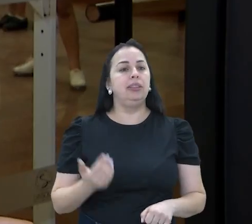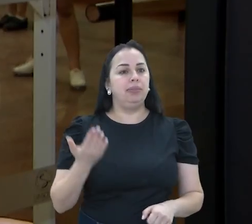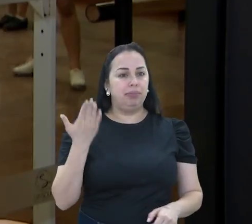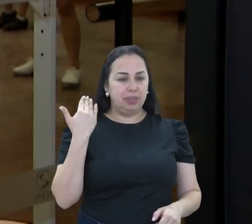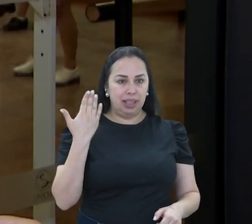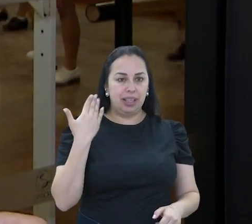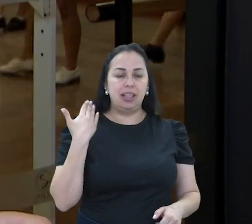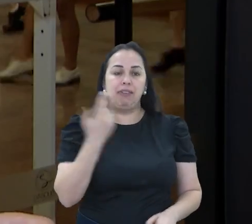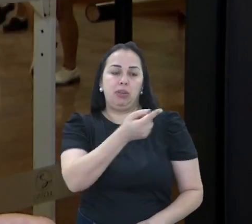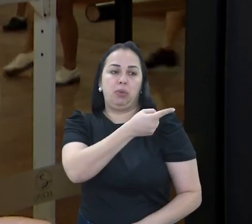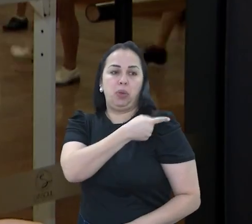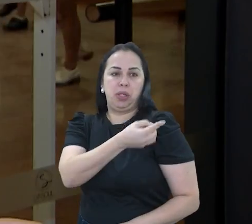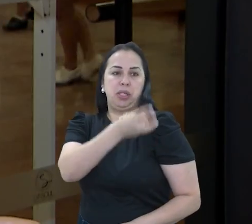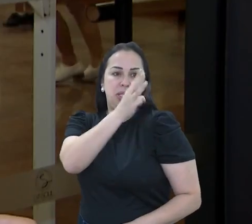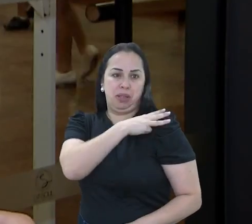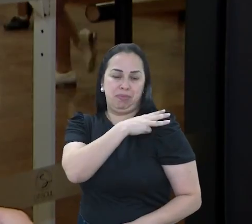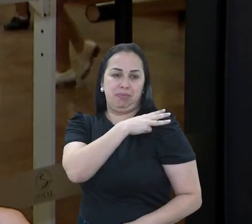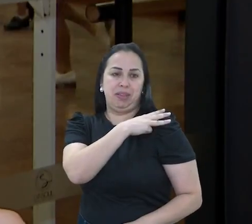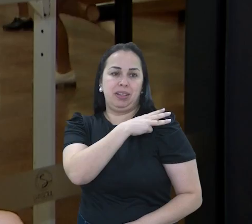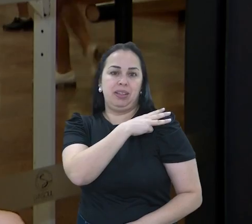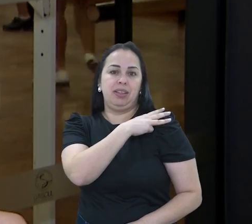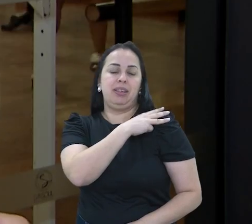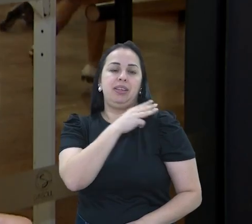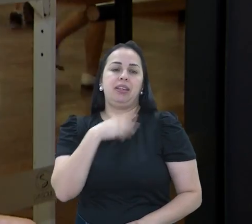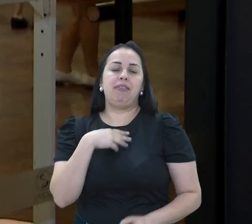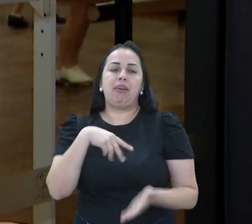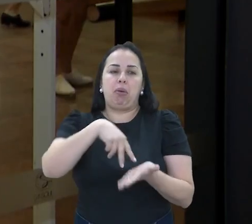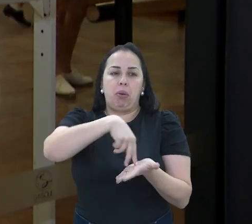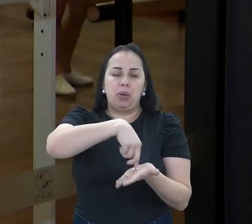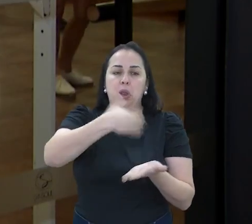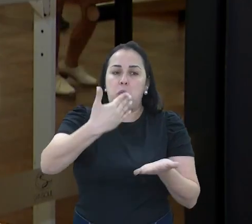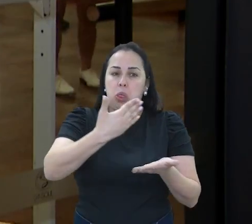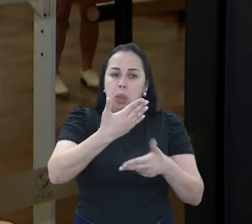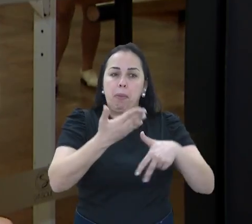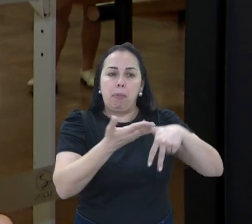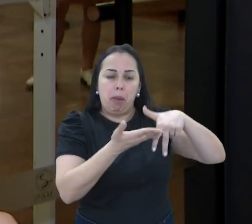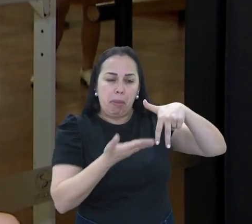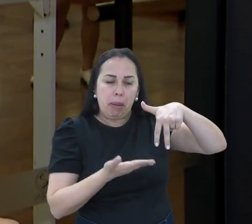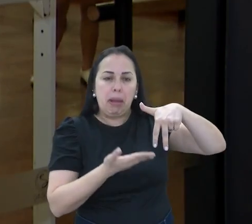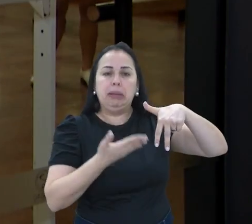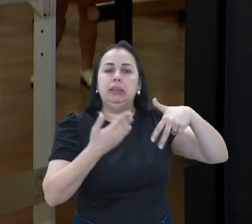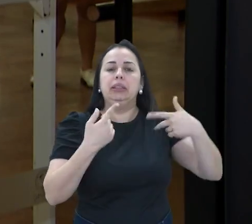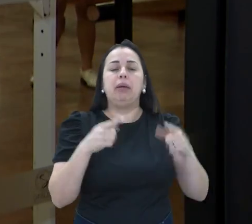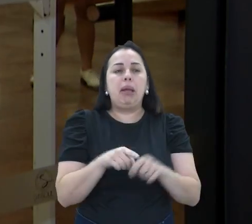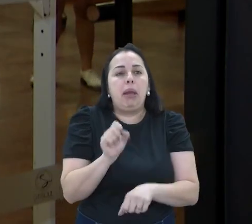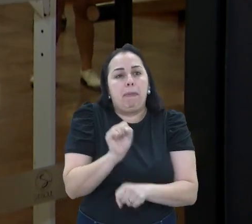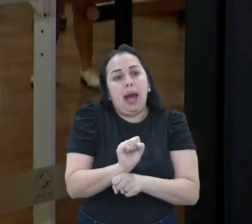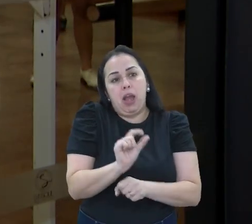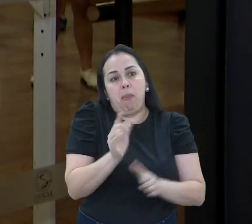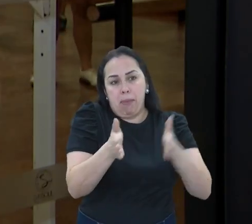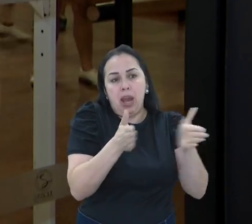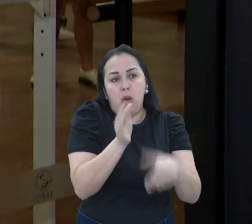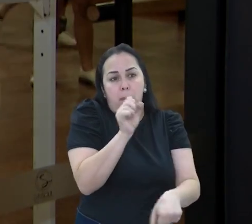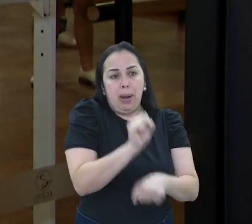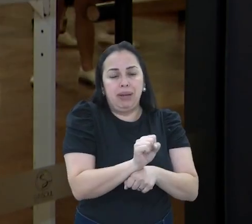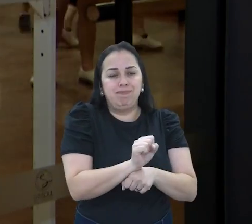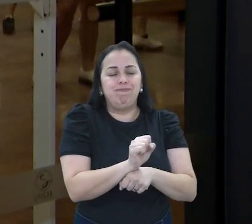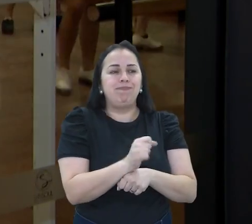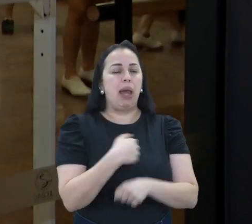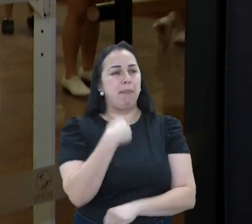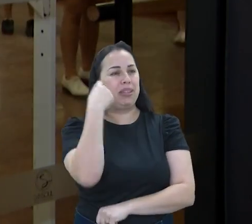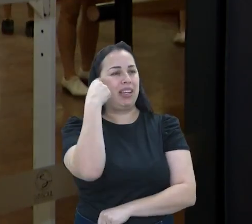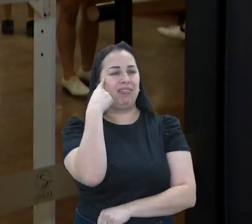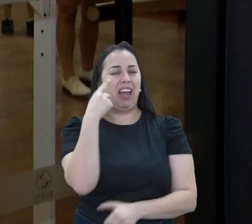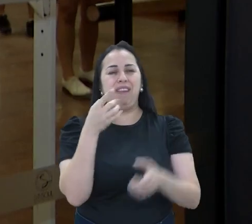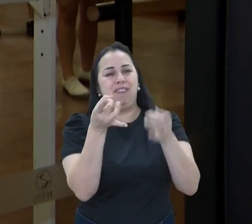ensino médio, no terceirão, que eu tinha acabado de sair de uma lesão da dança, então eu estava um tempo parada, e eu achei que aquilo não